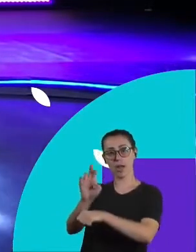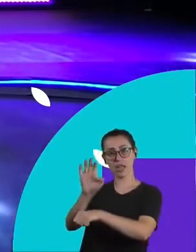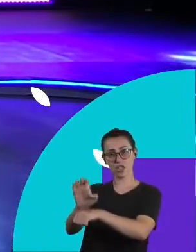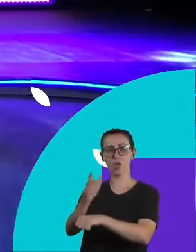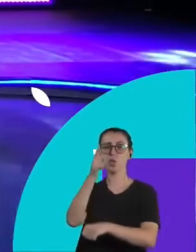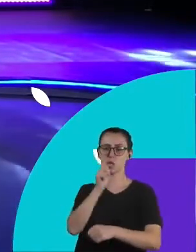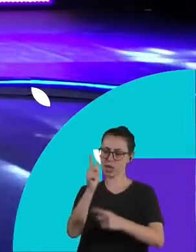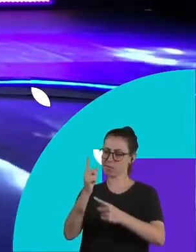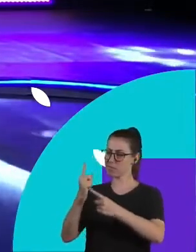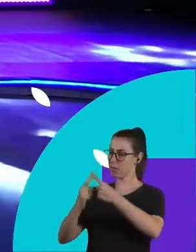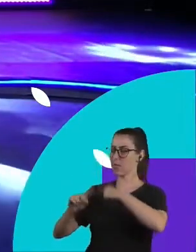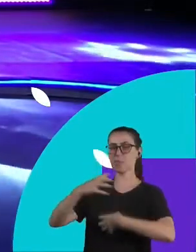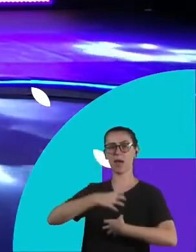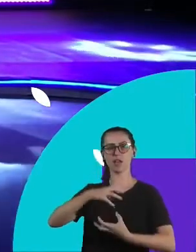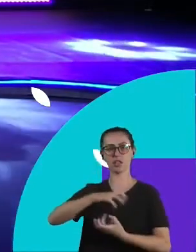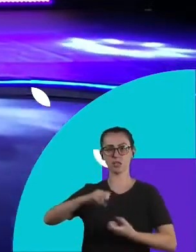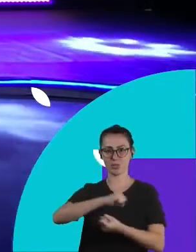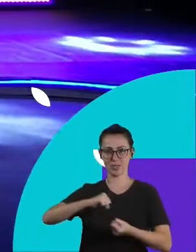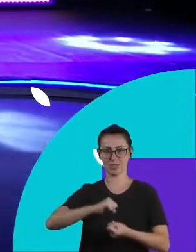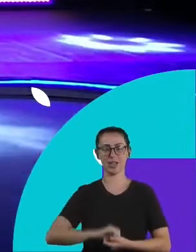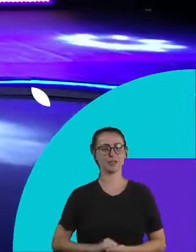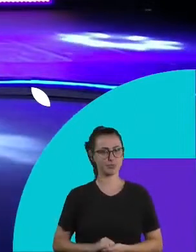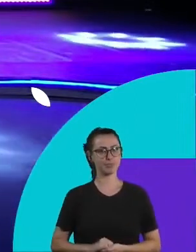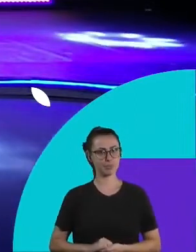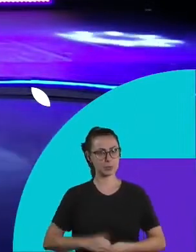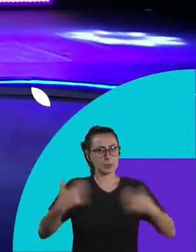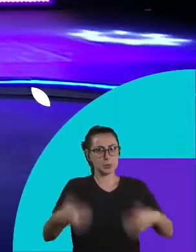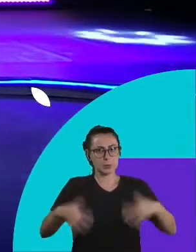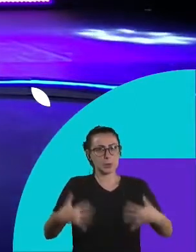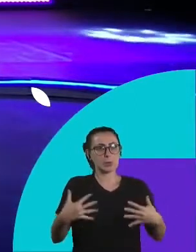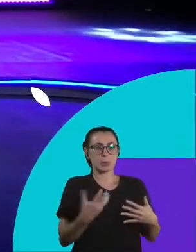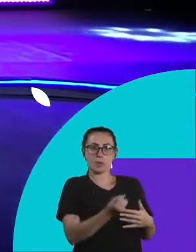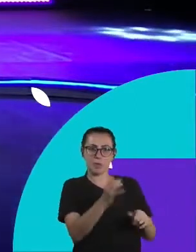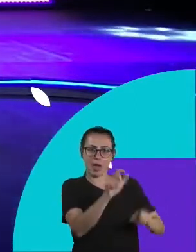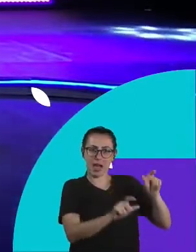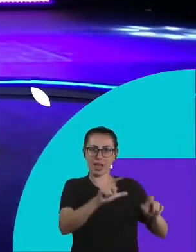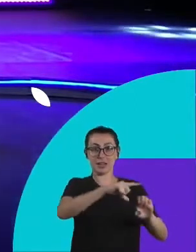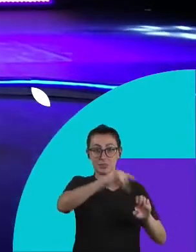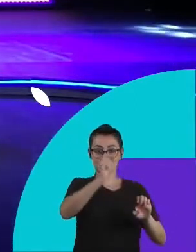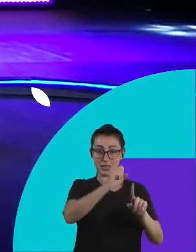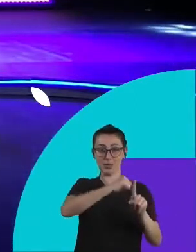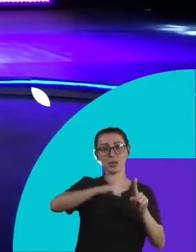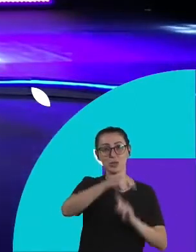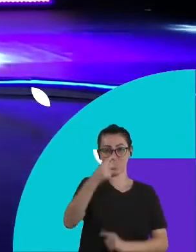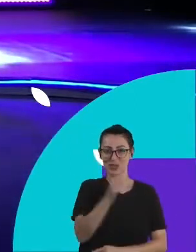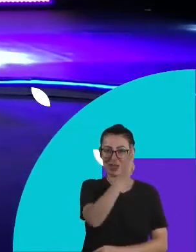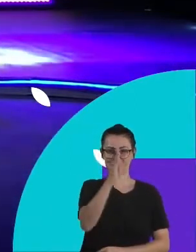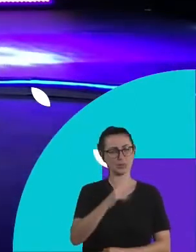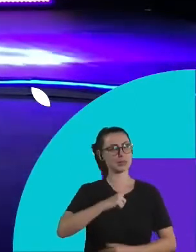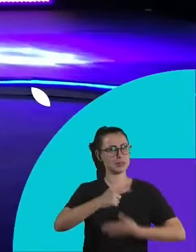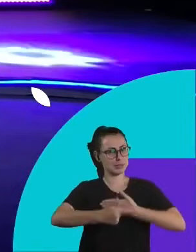sustentável. É impressionante como os empreendedores sociais brasileiros desempenharam um